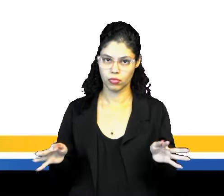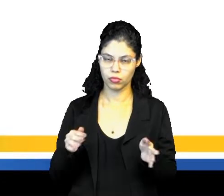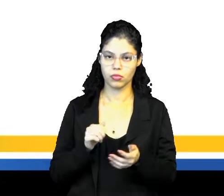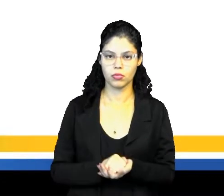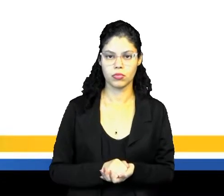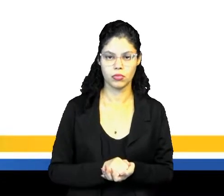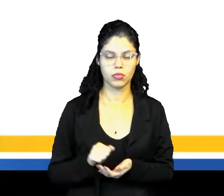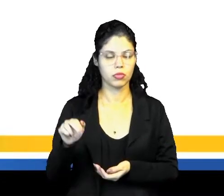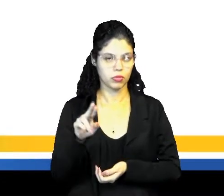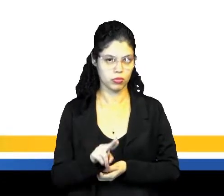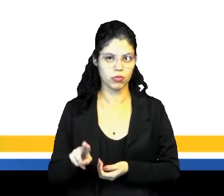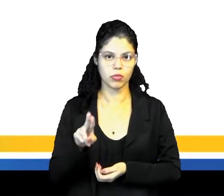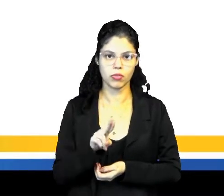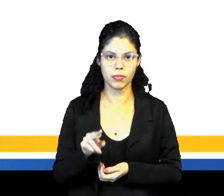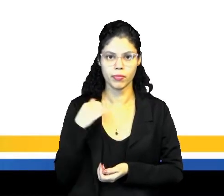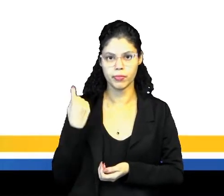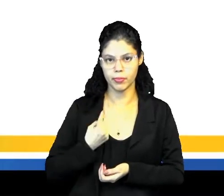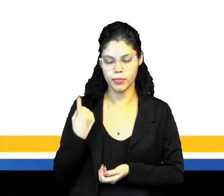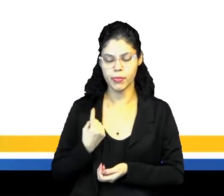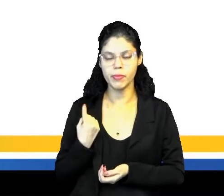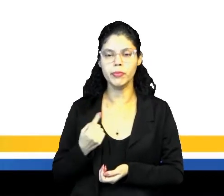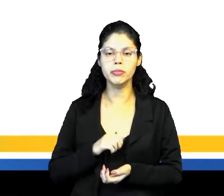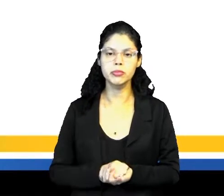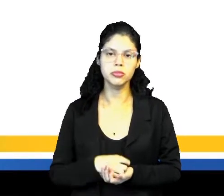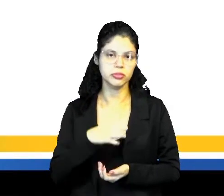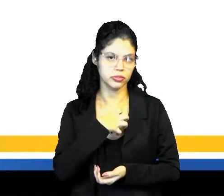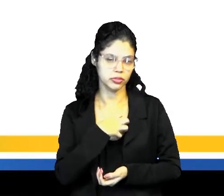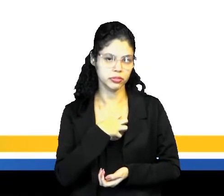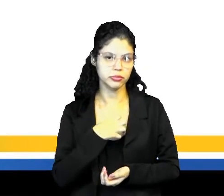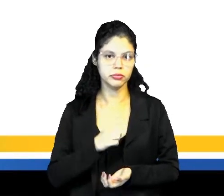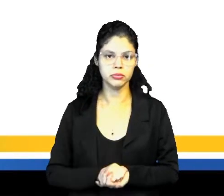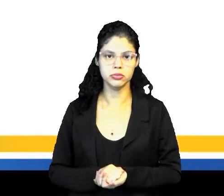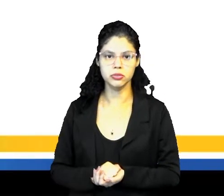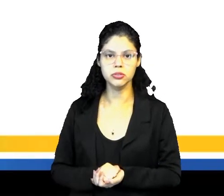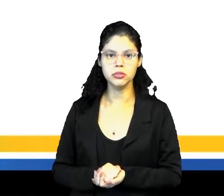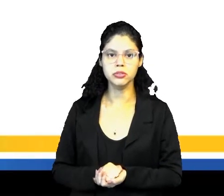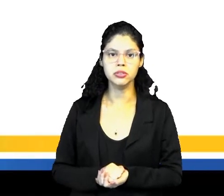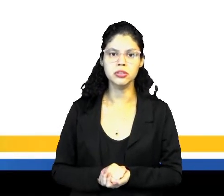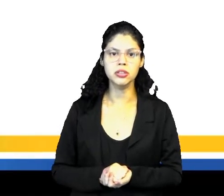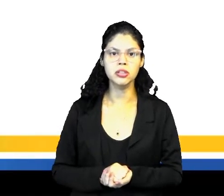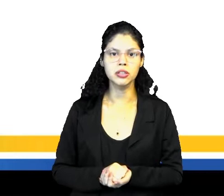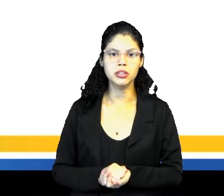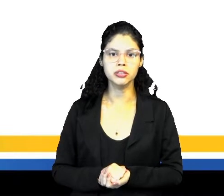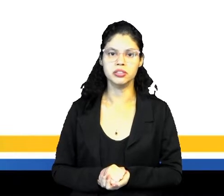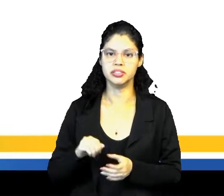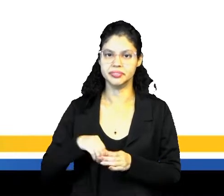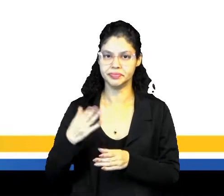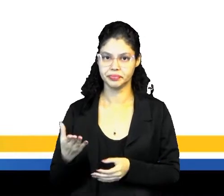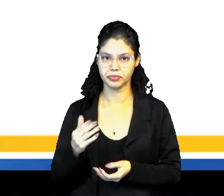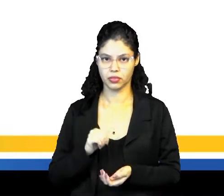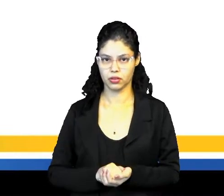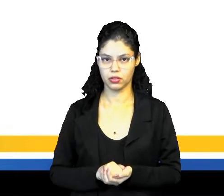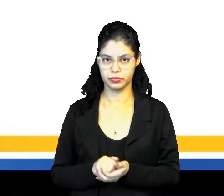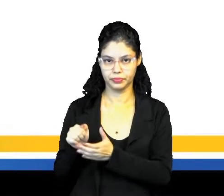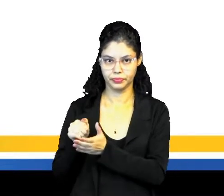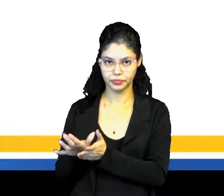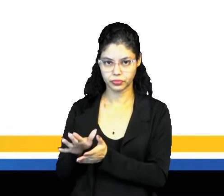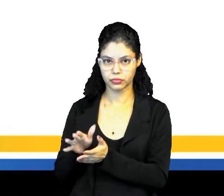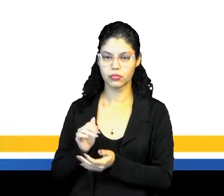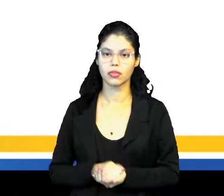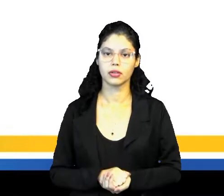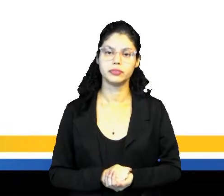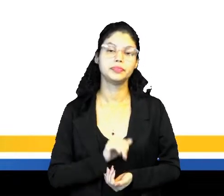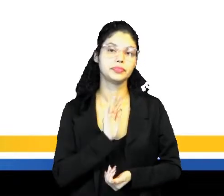que, se eu for usar o jogar sozinho, ele vai ter um sentido. Agora, se eu colocar vou jogar fora o